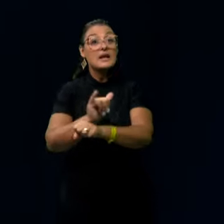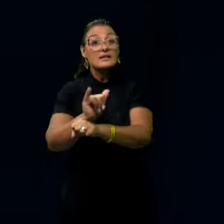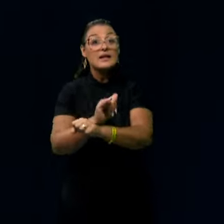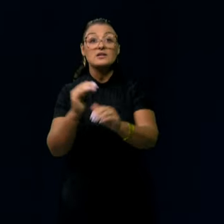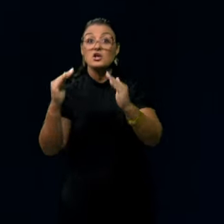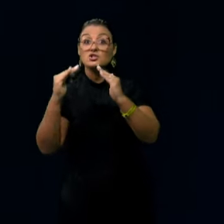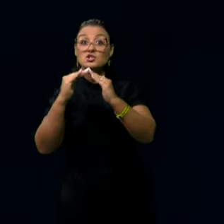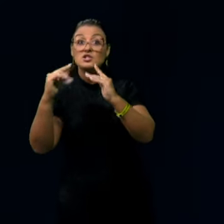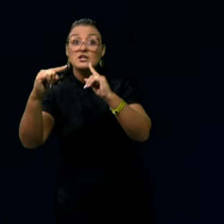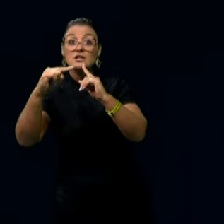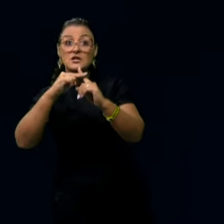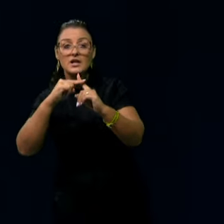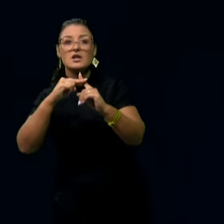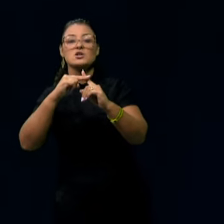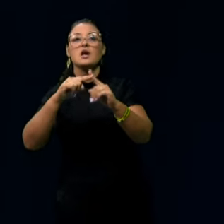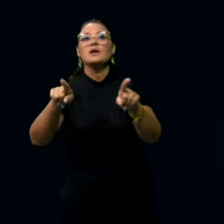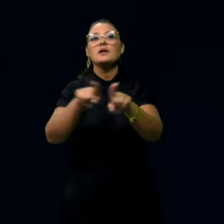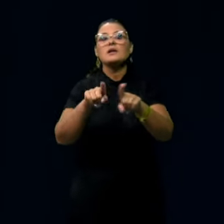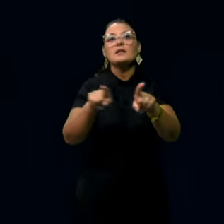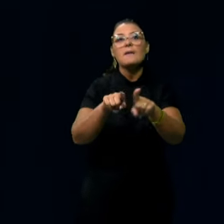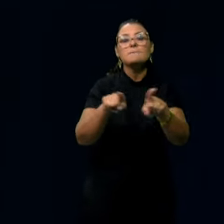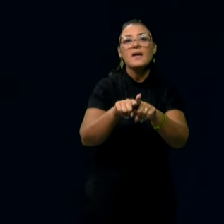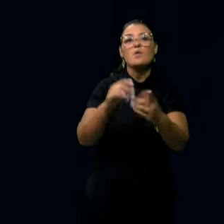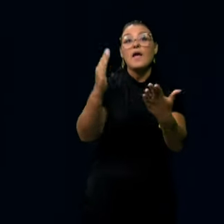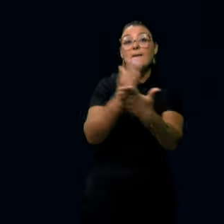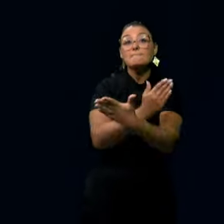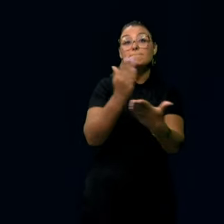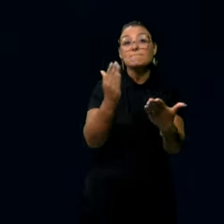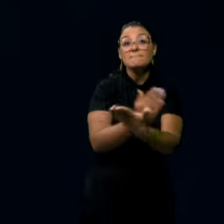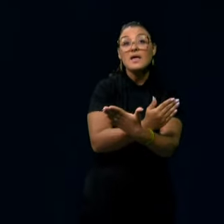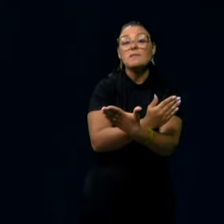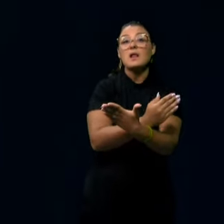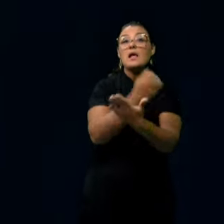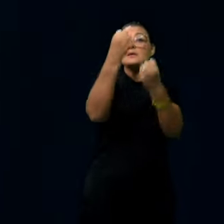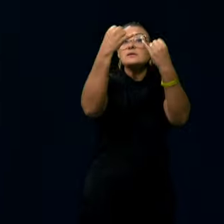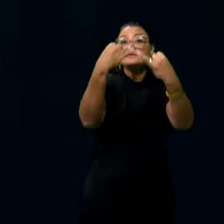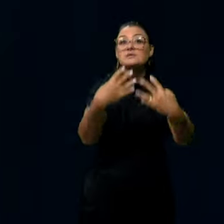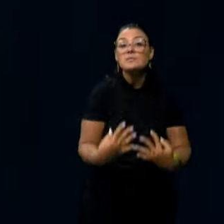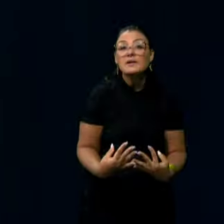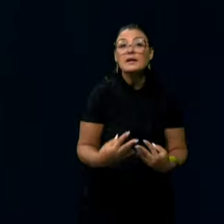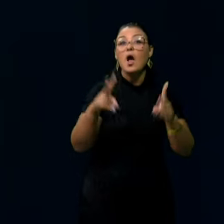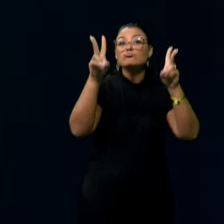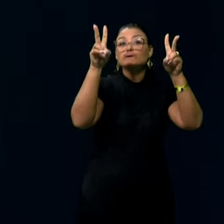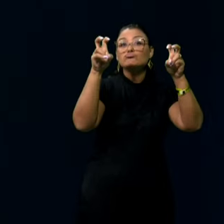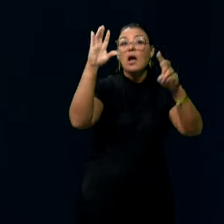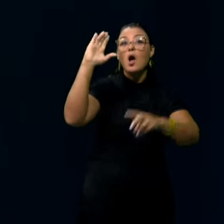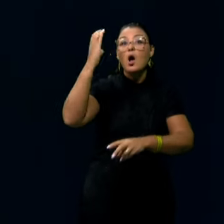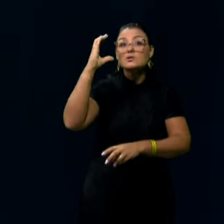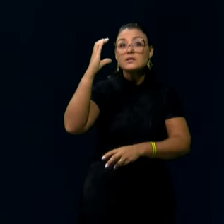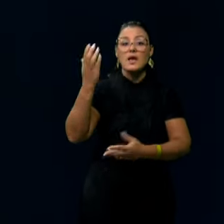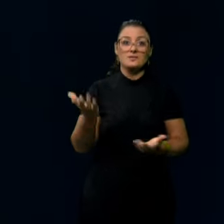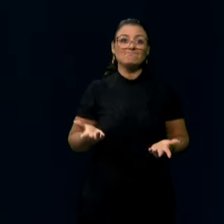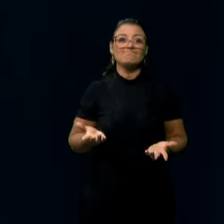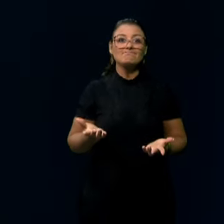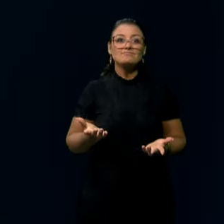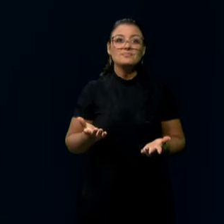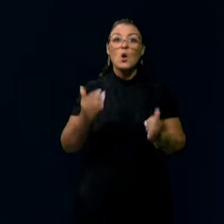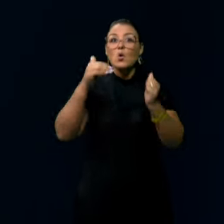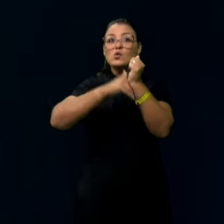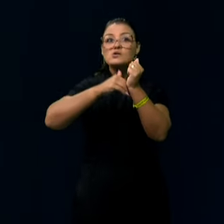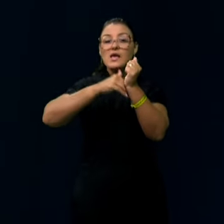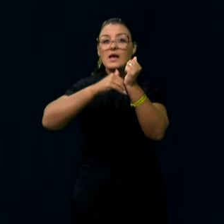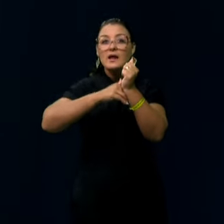que disse a Bíblia sobre as ciências as coisas que aconteceriam na última hora e como ela tem uma relação com o nosso presidente o segredo a